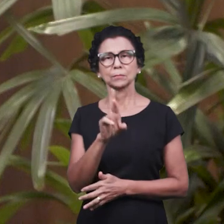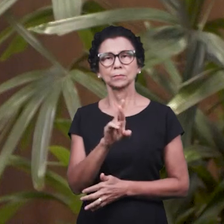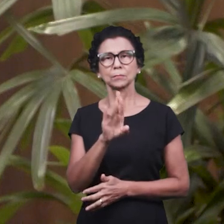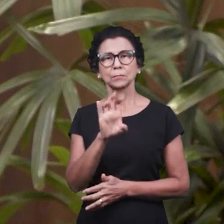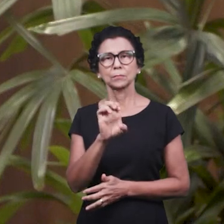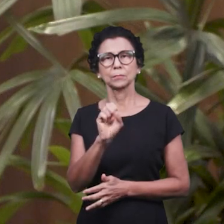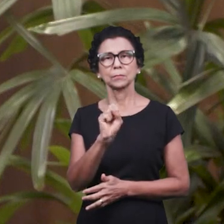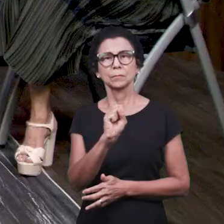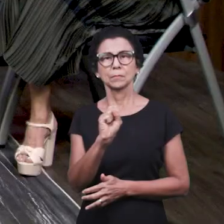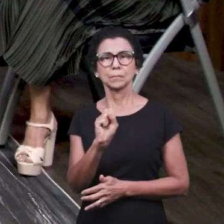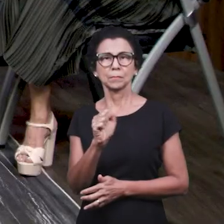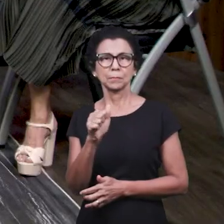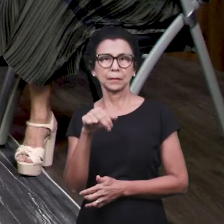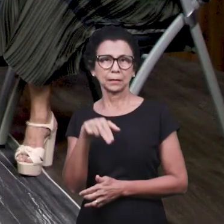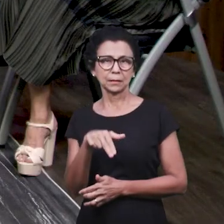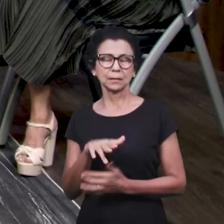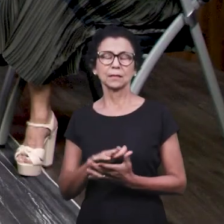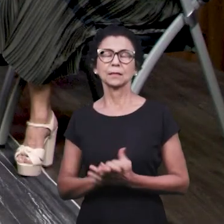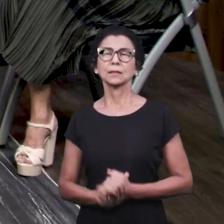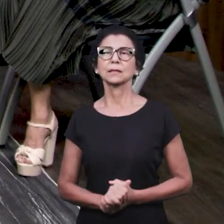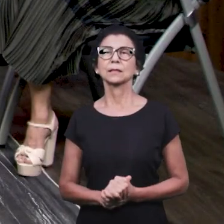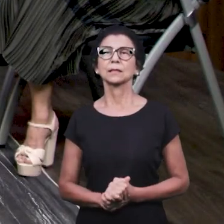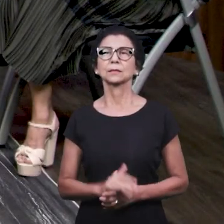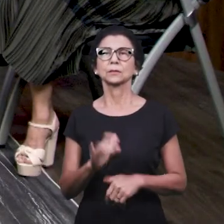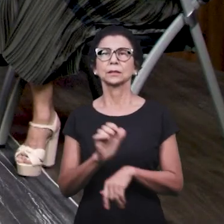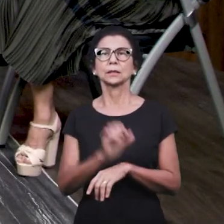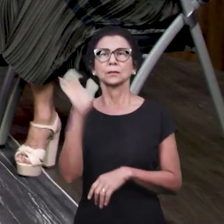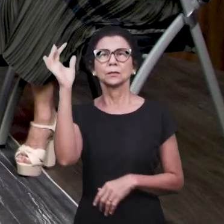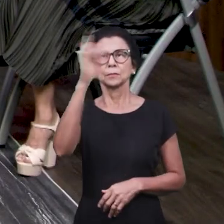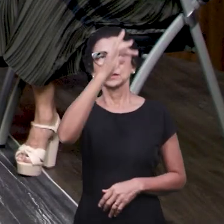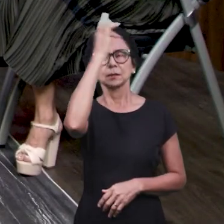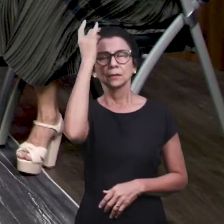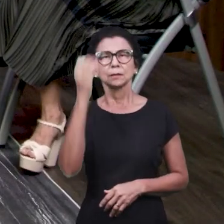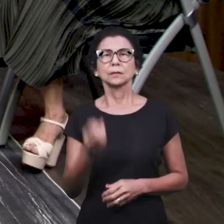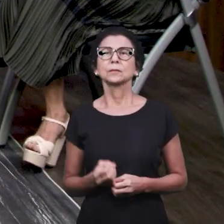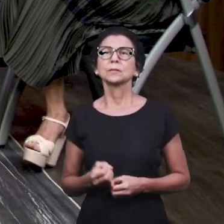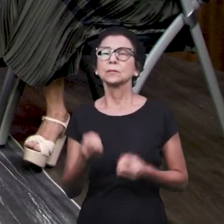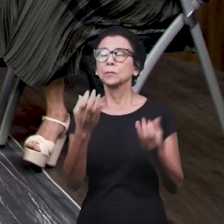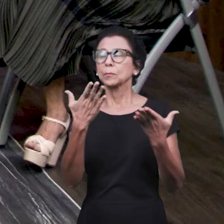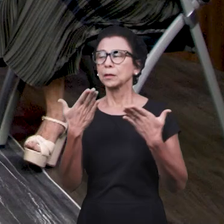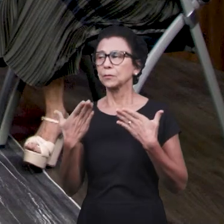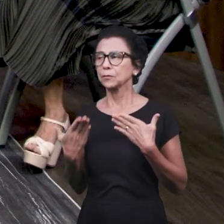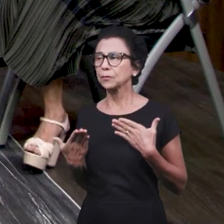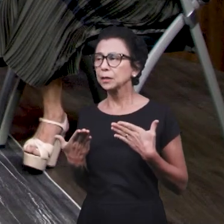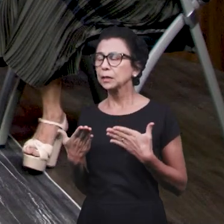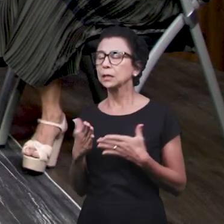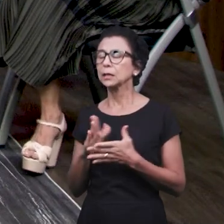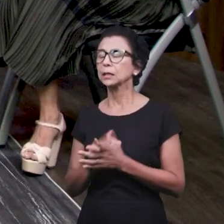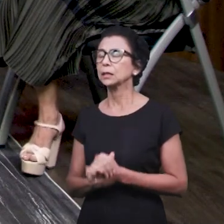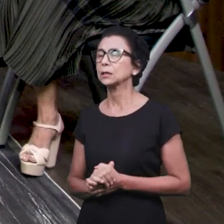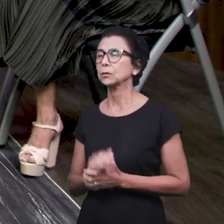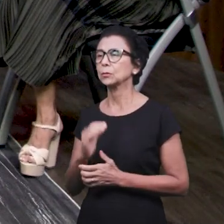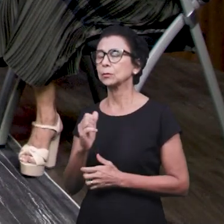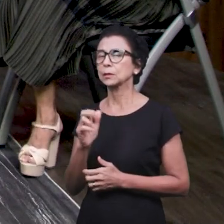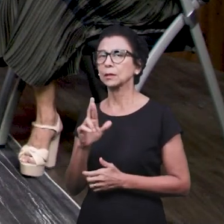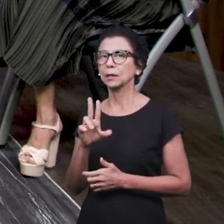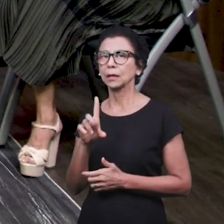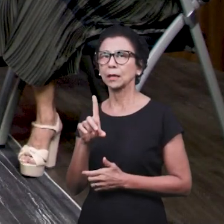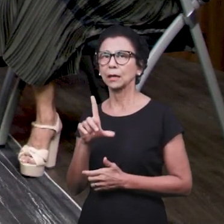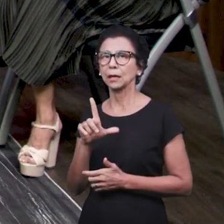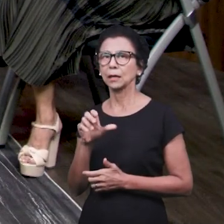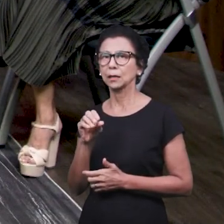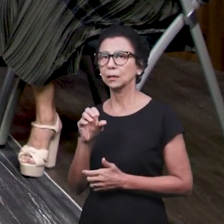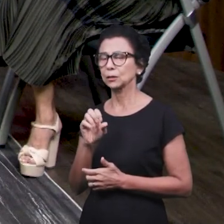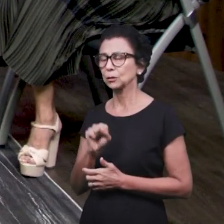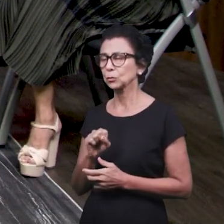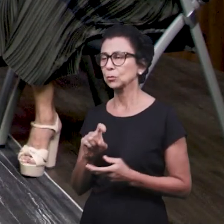Santo. Sejam muito bem-vindos. A paz do Senhor, Carlos. Senhor Fernanda, a paz do Senhor, Marlene. A paz do